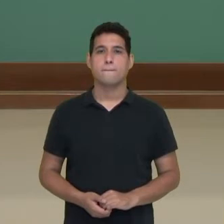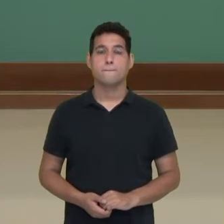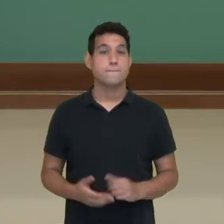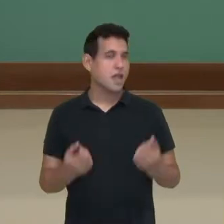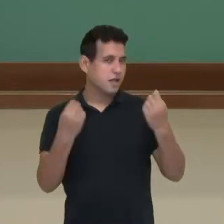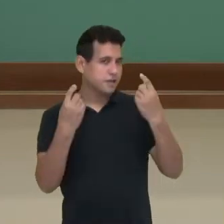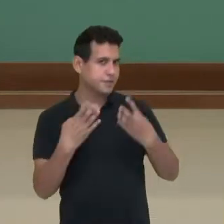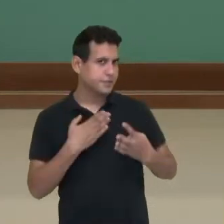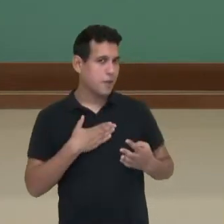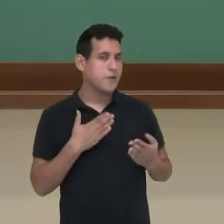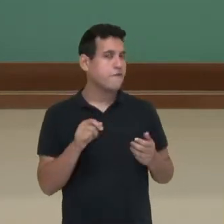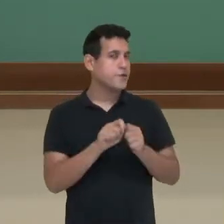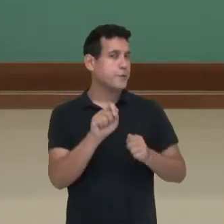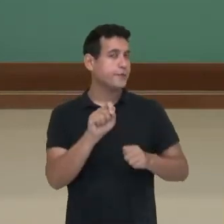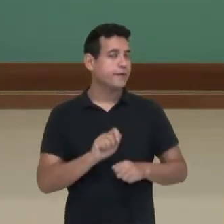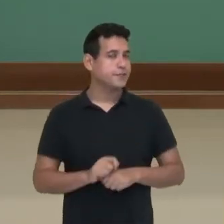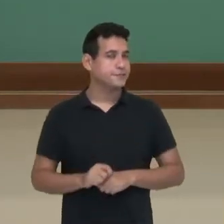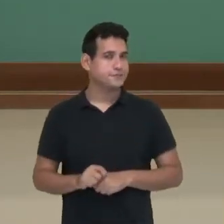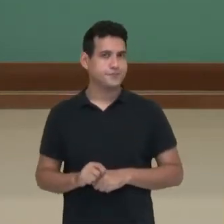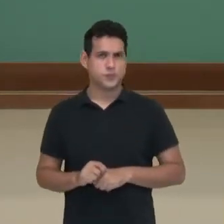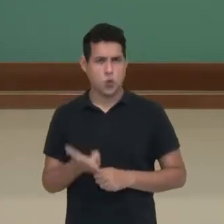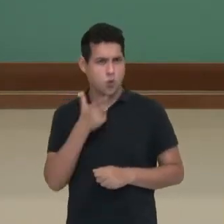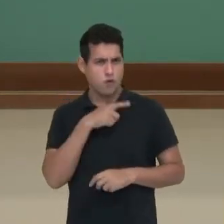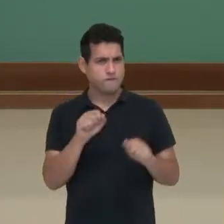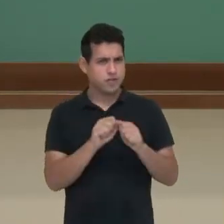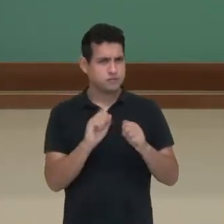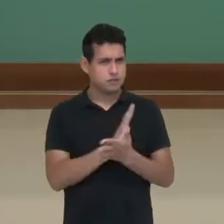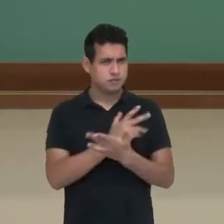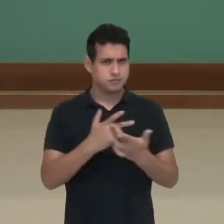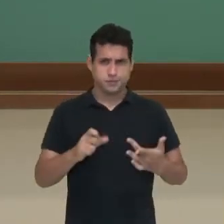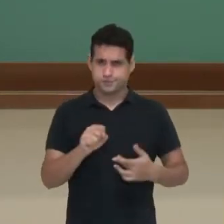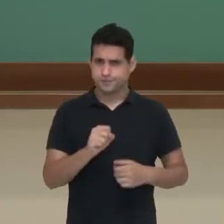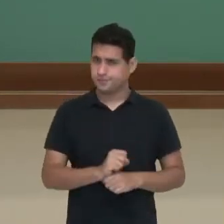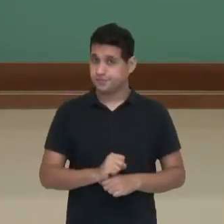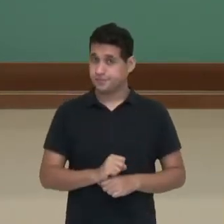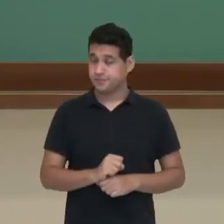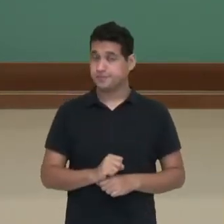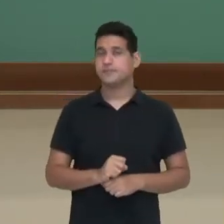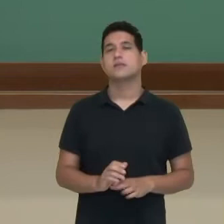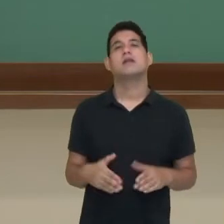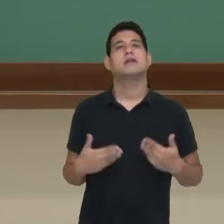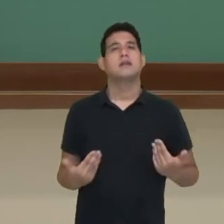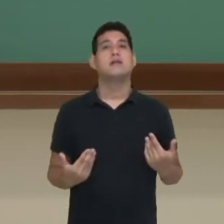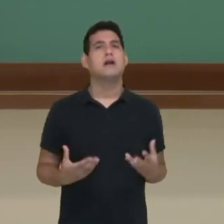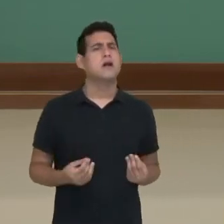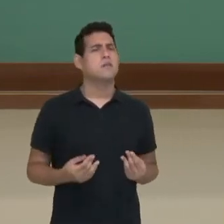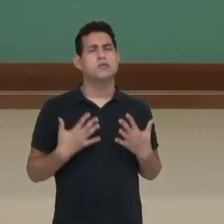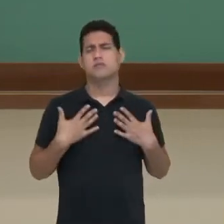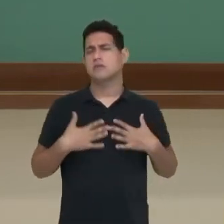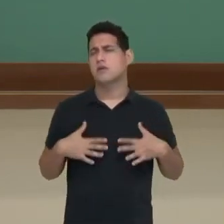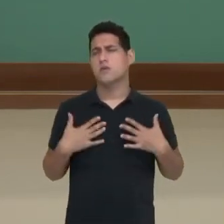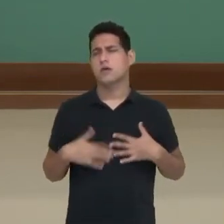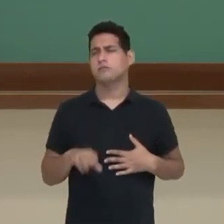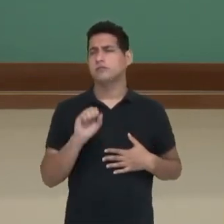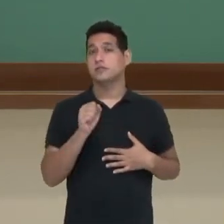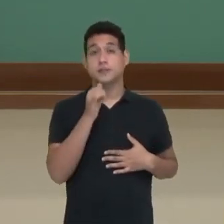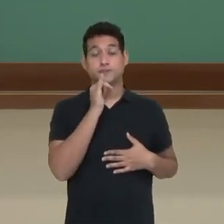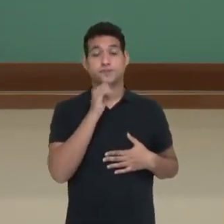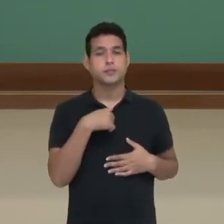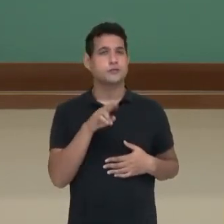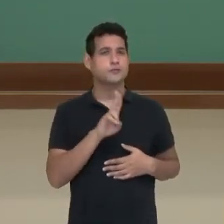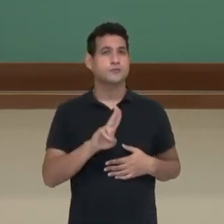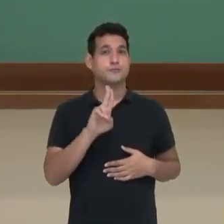Me conta, o que você fez? Conseguiu fazer alguma coisa aí? Gente, é muito tranquilo, tá bom? Quando a gente